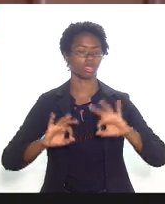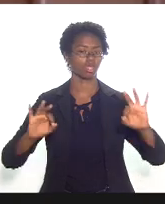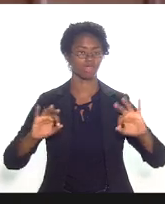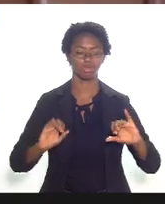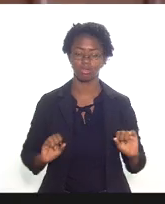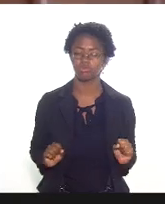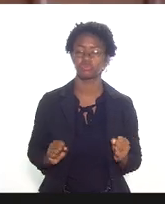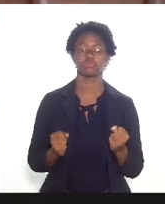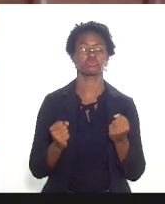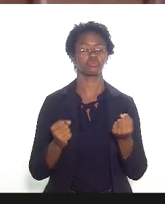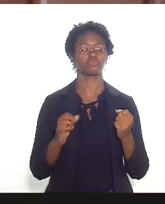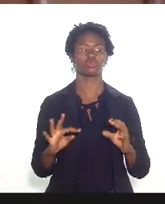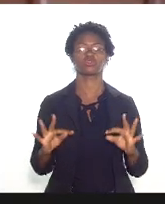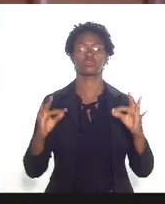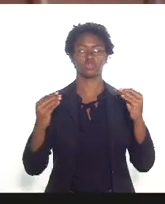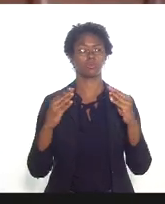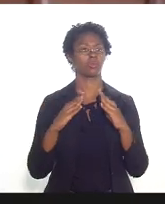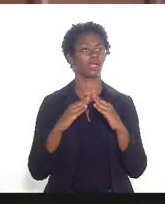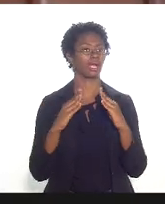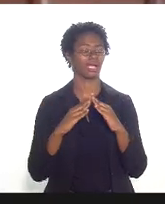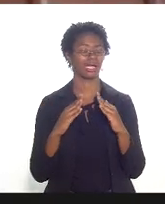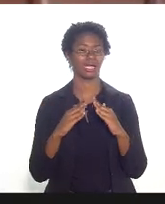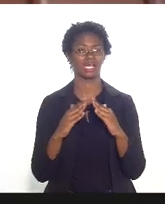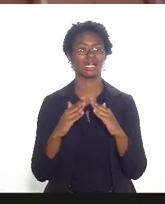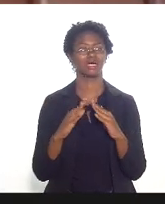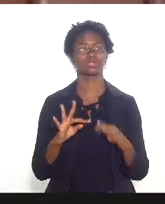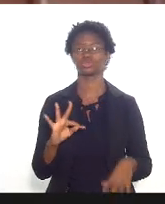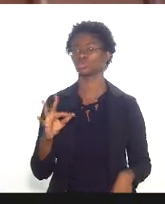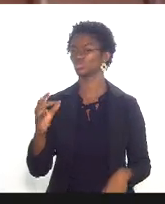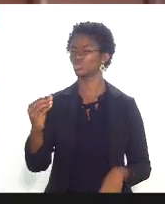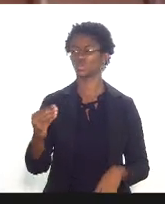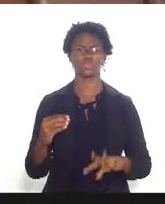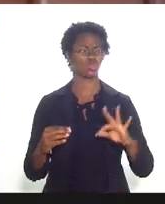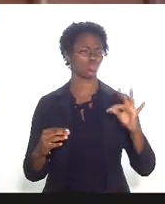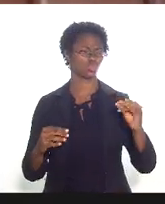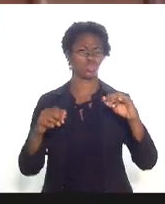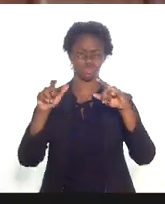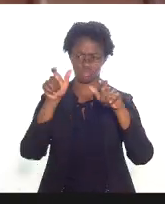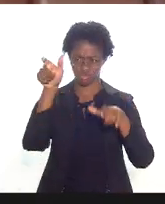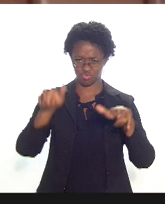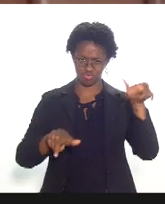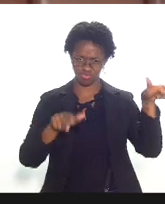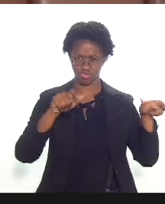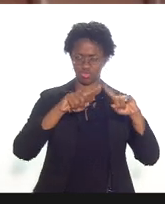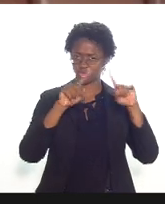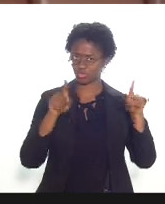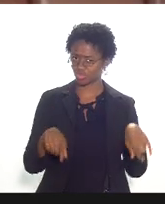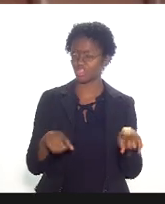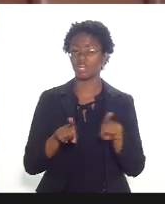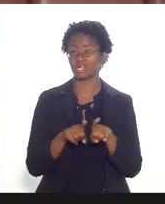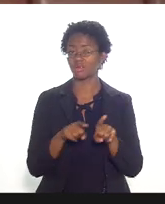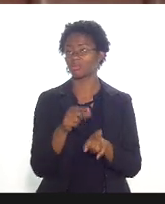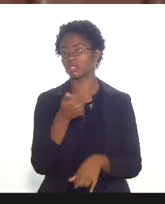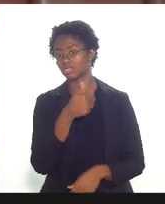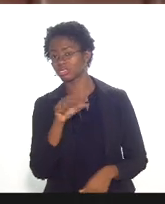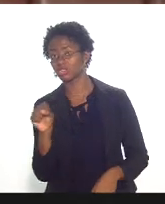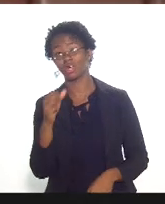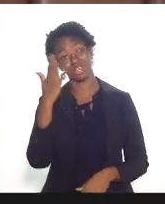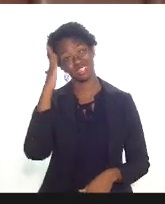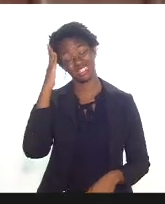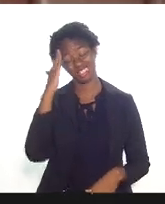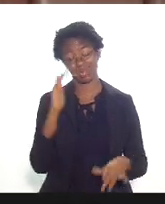grande de todo mundo dessa casa, todos os funcionários e assessorias, nesse período tão duro,